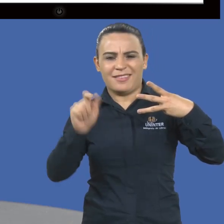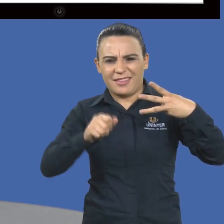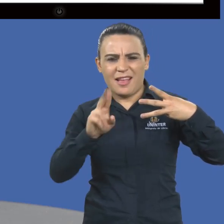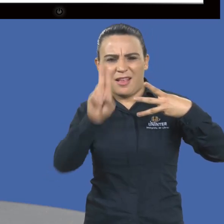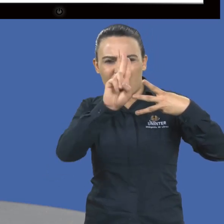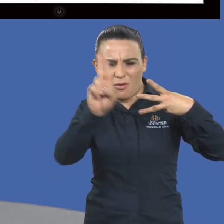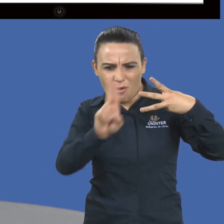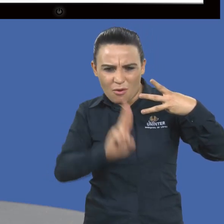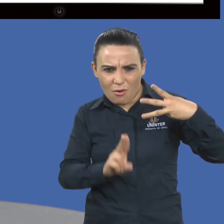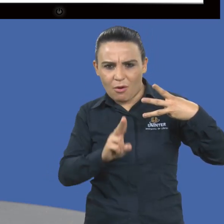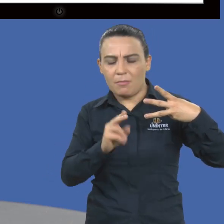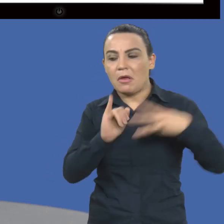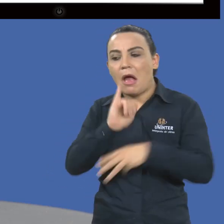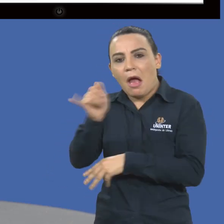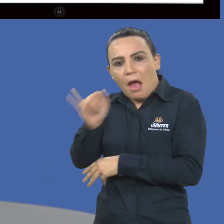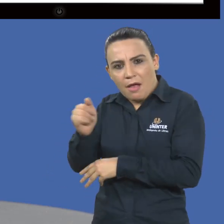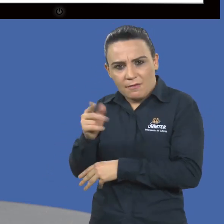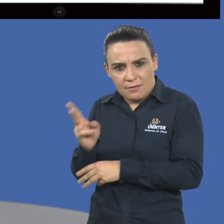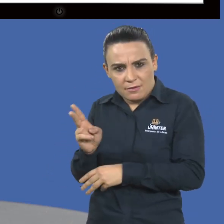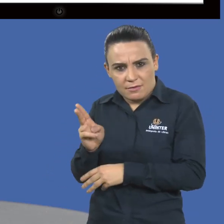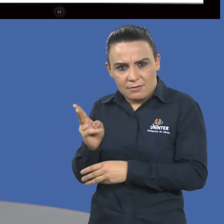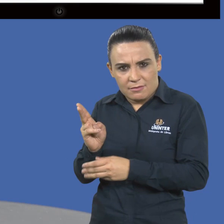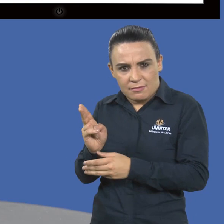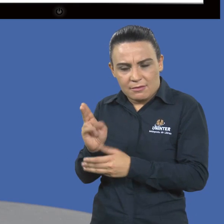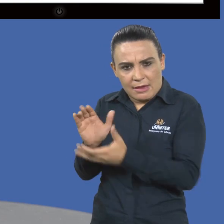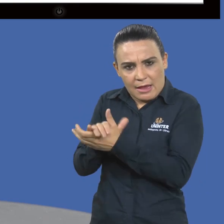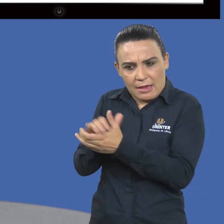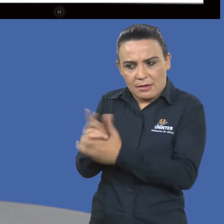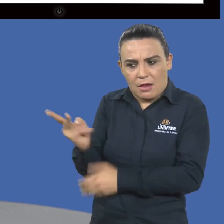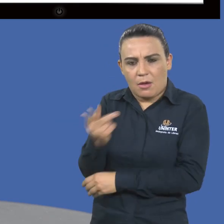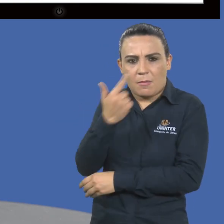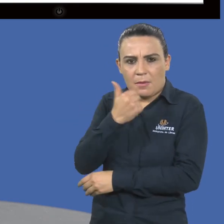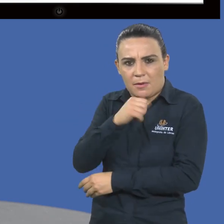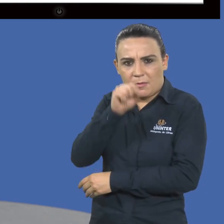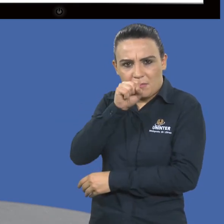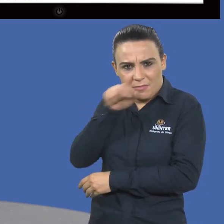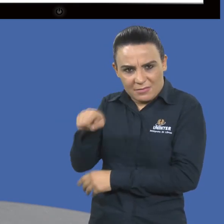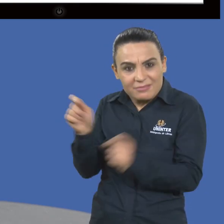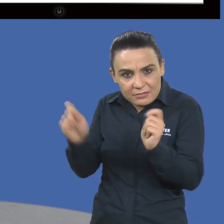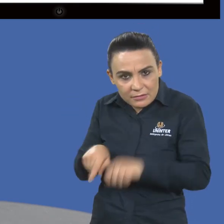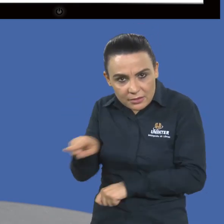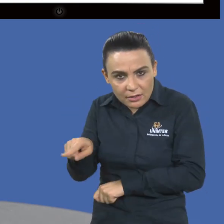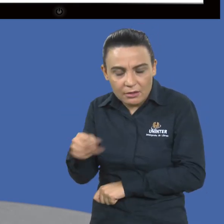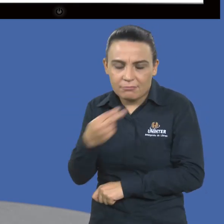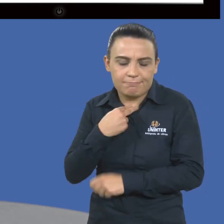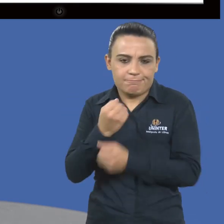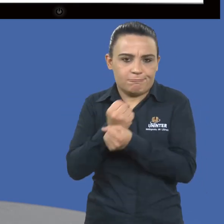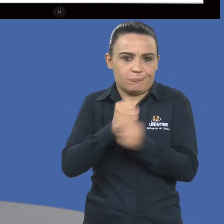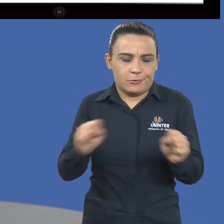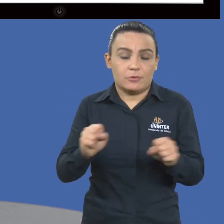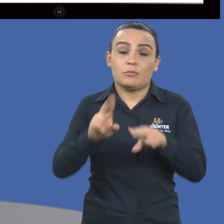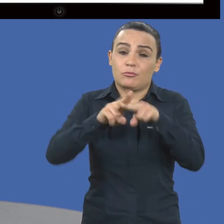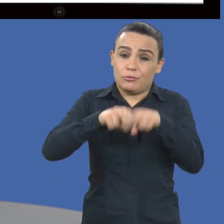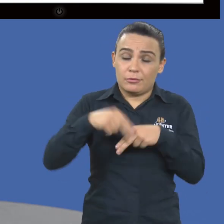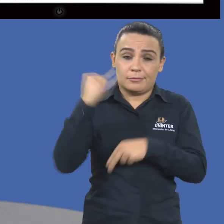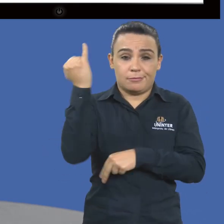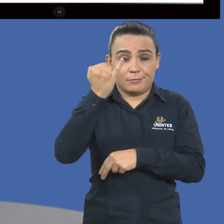Clinicamente, eu não consigo distinguir. Por isso que é importante a realização do